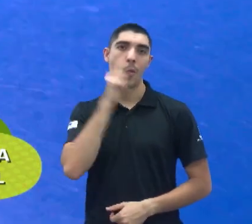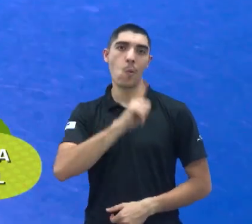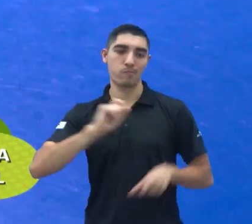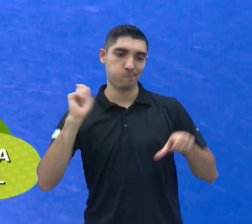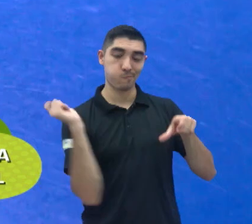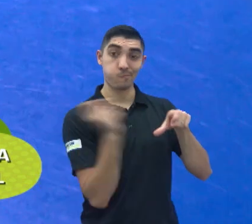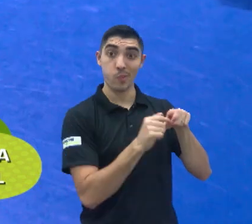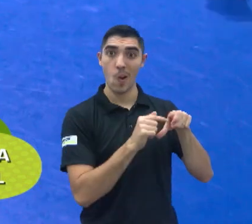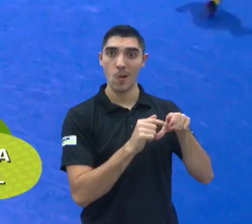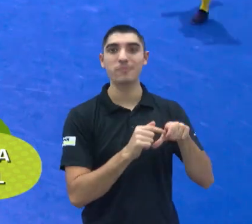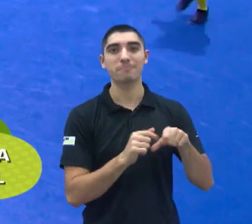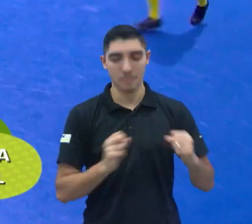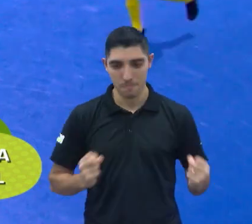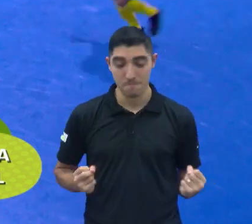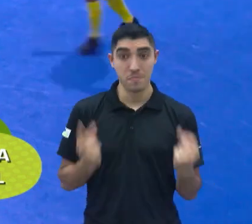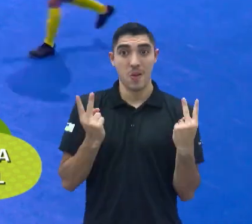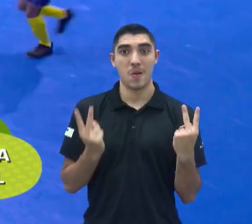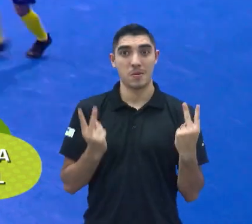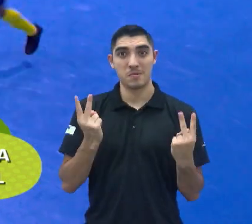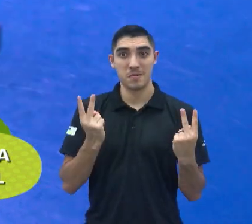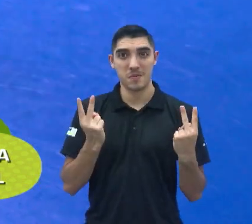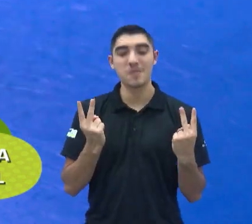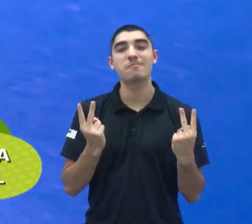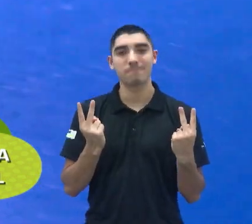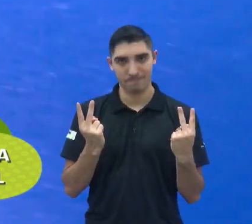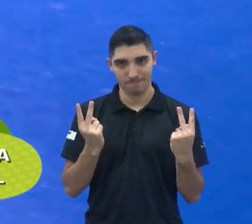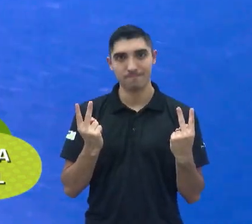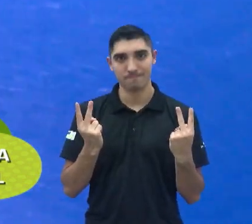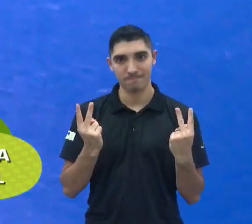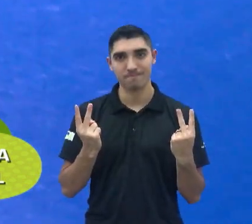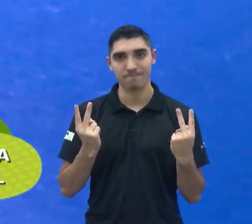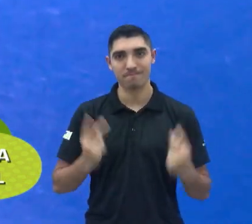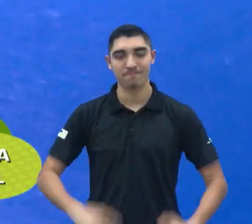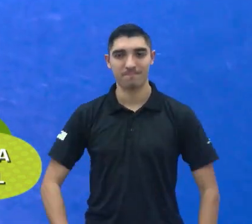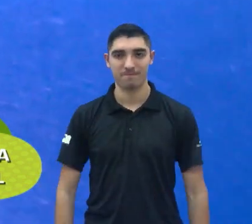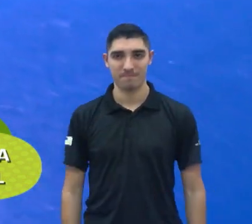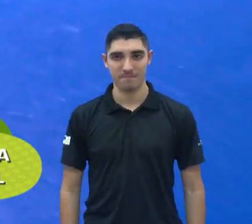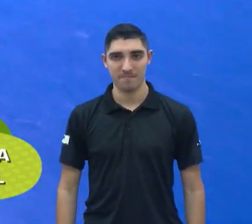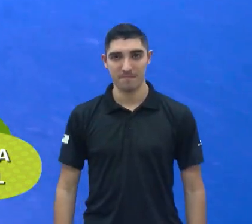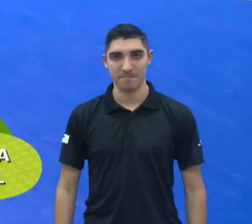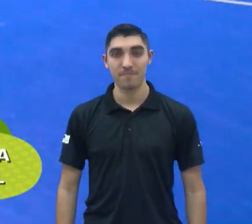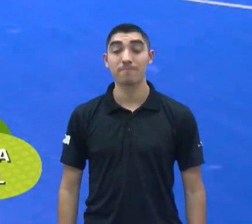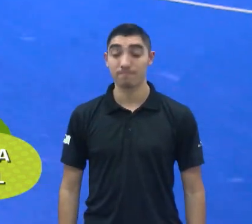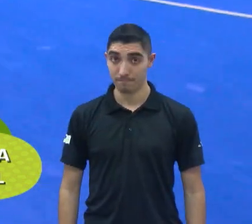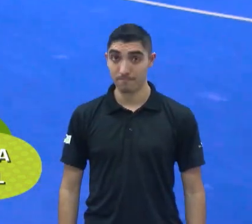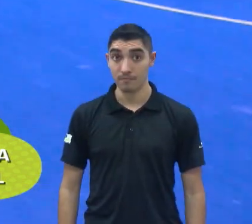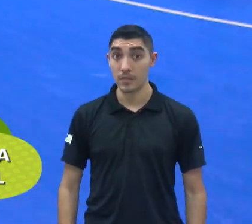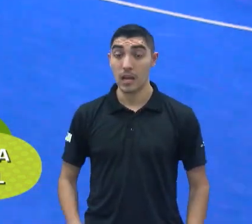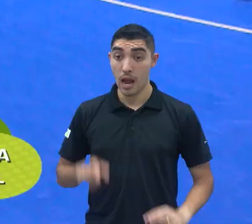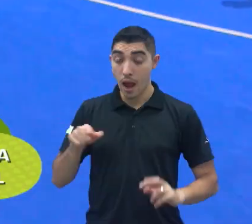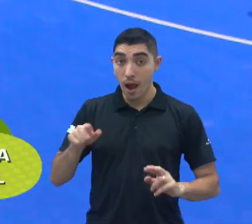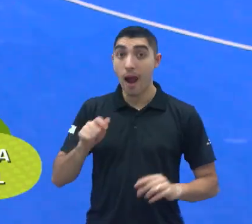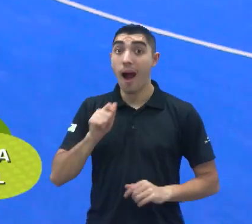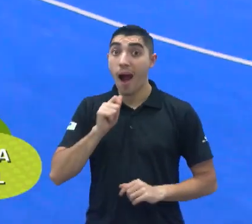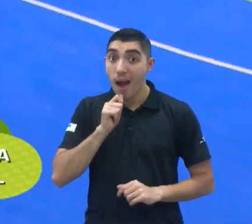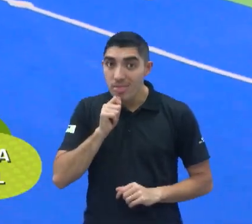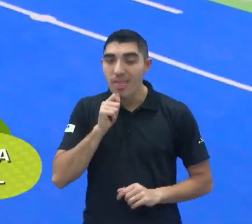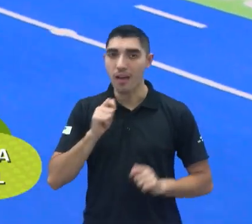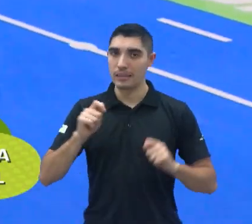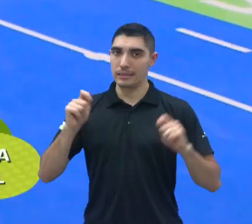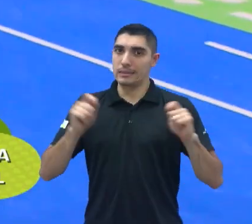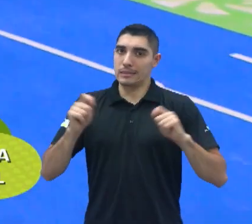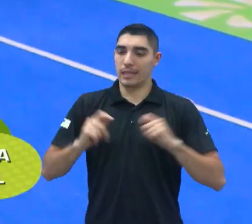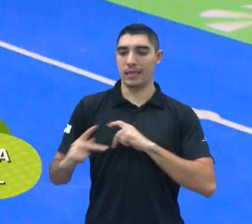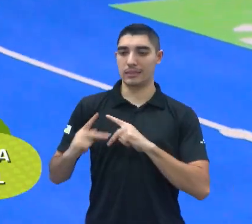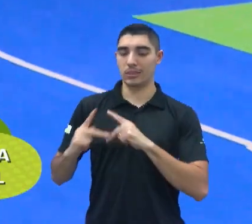marcador. Indefensável. São José 2, o Impro também 2. E a classificação, nesse momento,